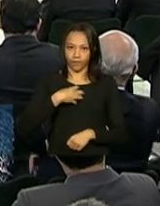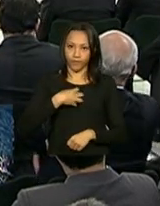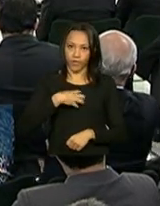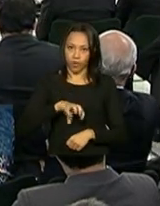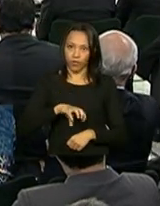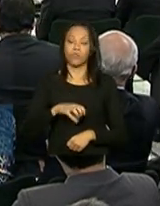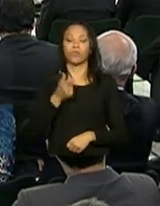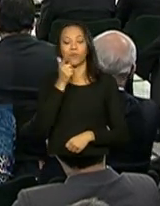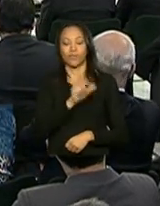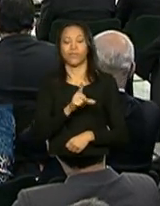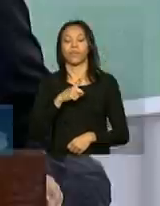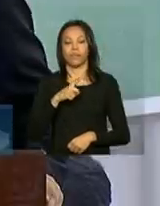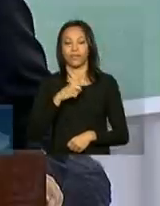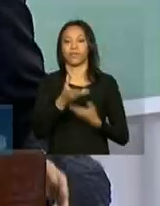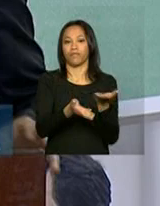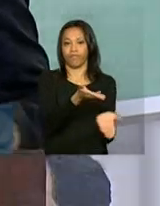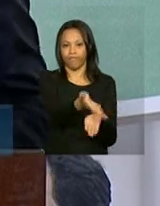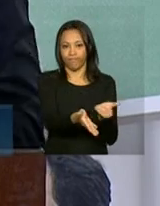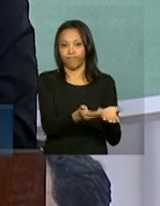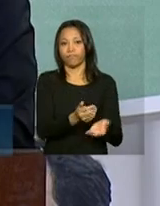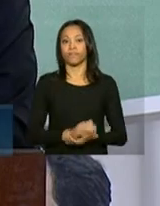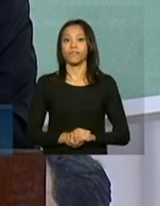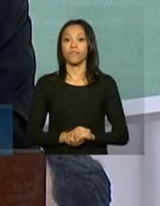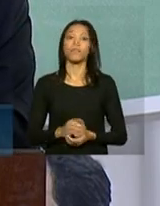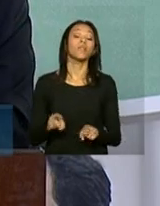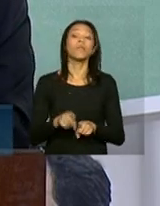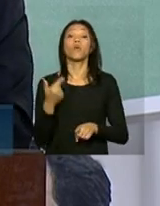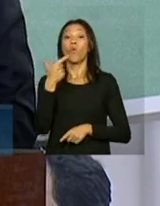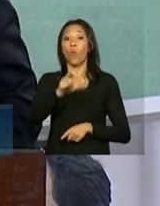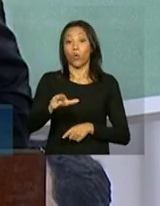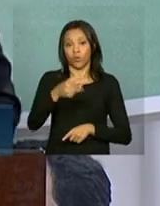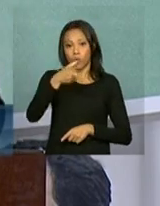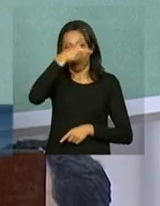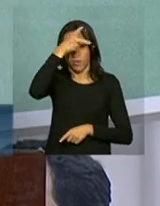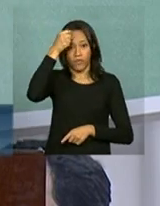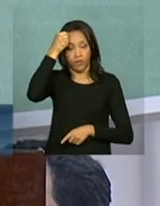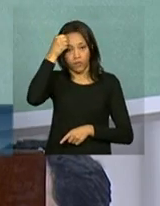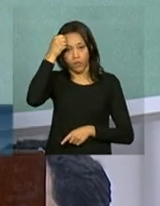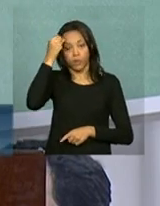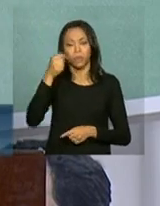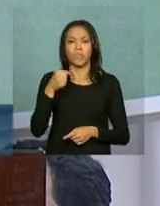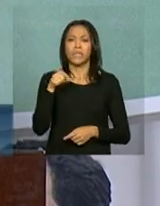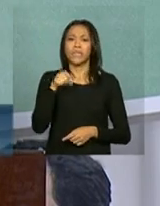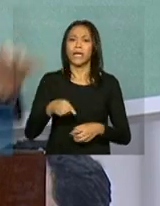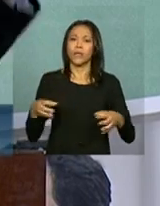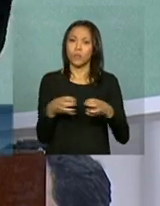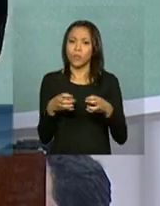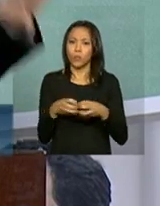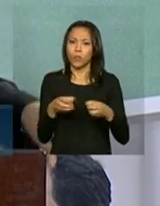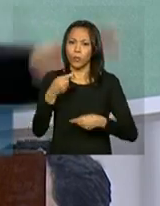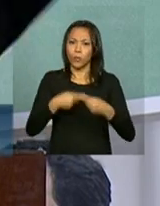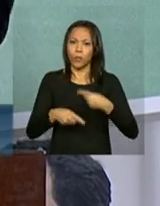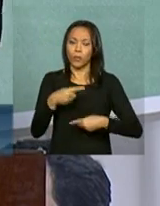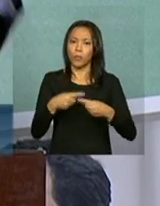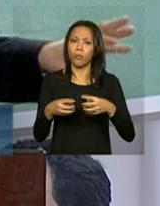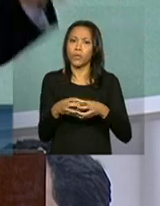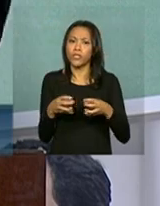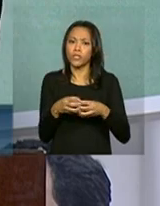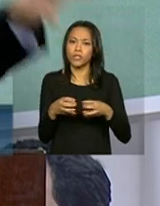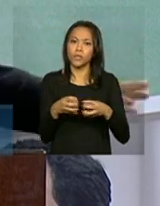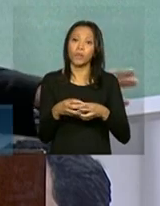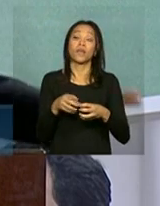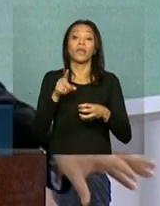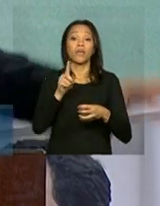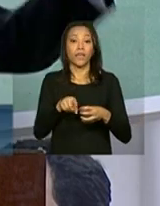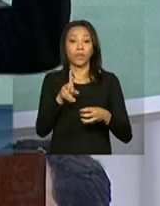consegue ter atendimento. Ou como o prefeito de Melgaço, que é de um partido da base de um governo